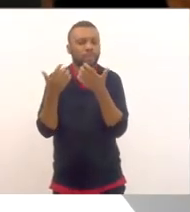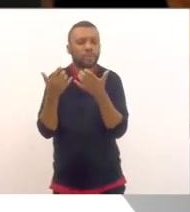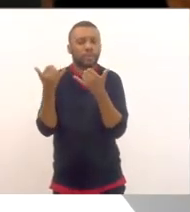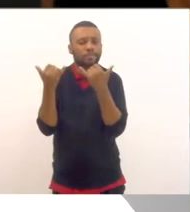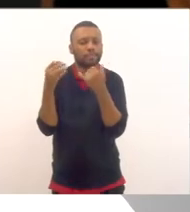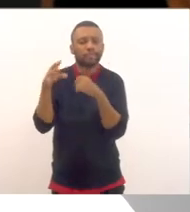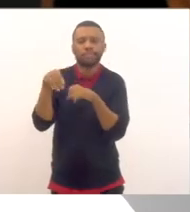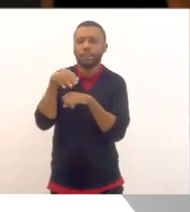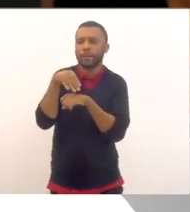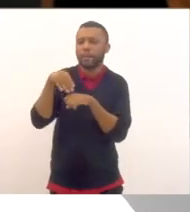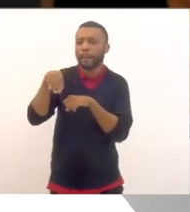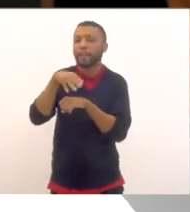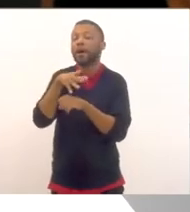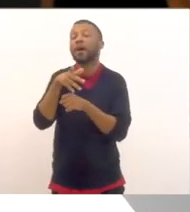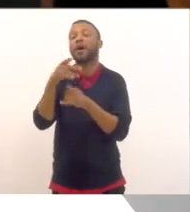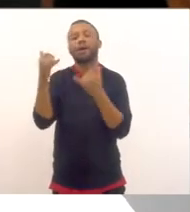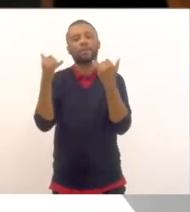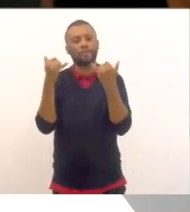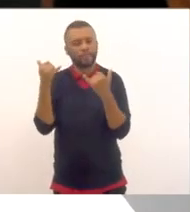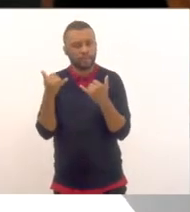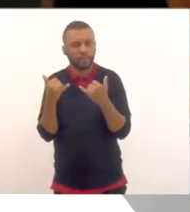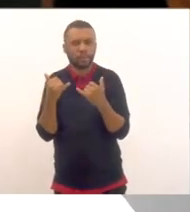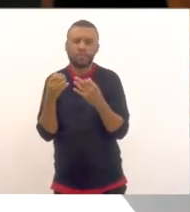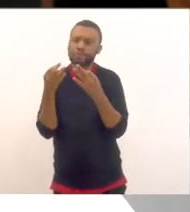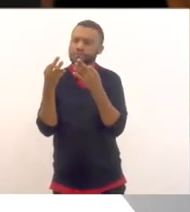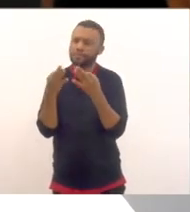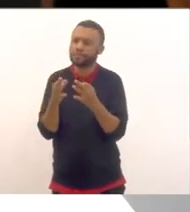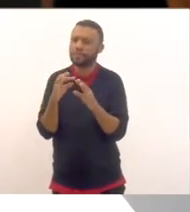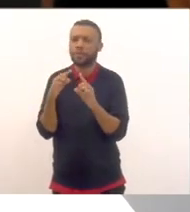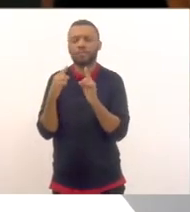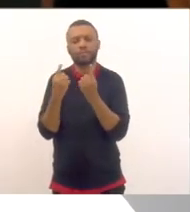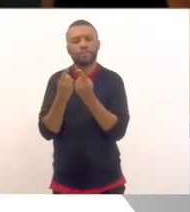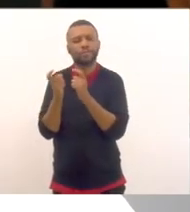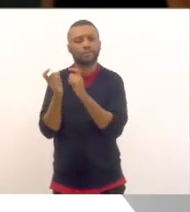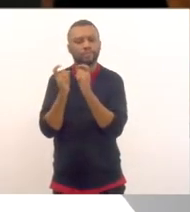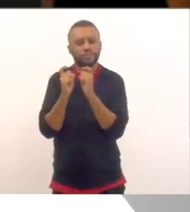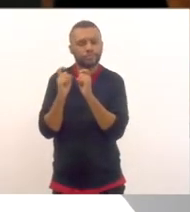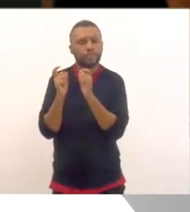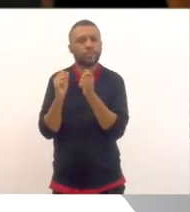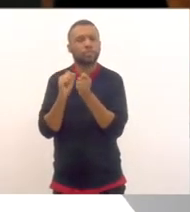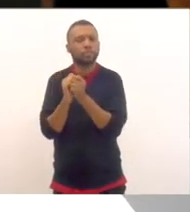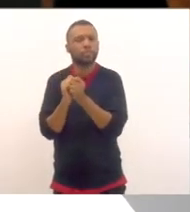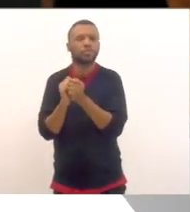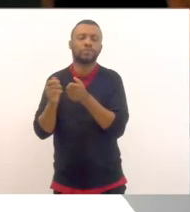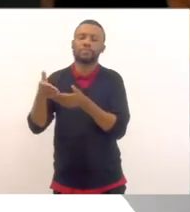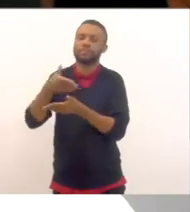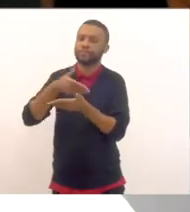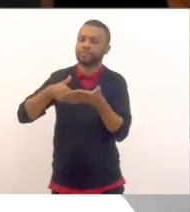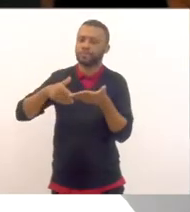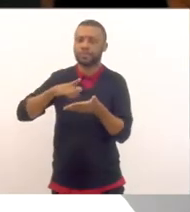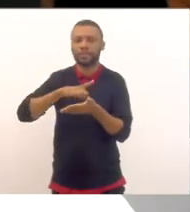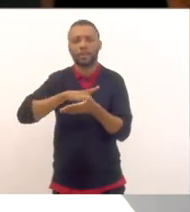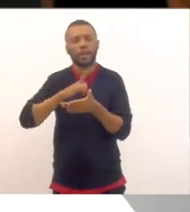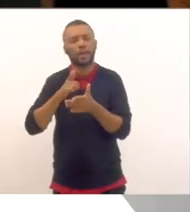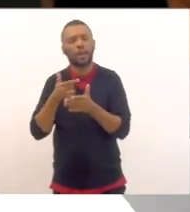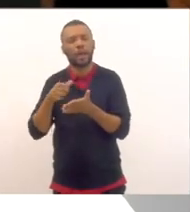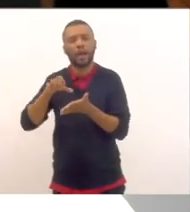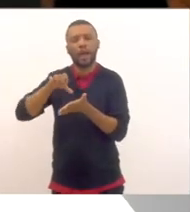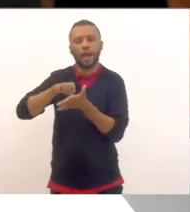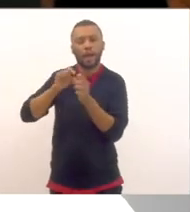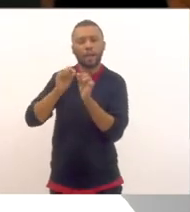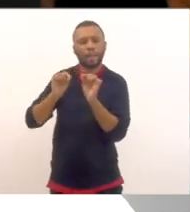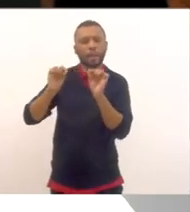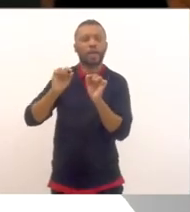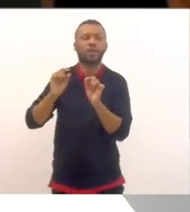compartilhamento de dados de informações tem sido feito a gente participa de reuniões onde a agência a ao